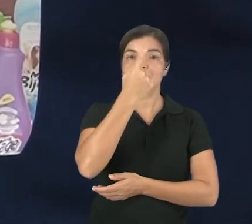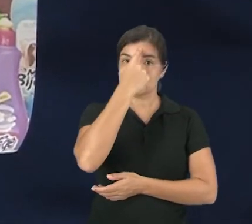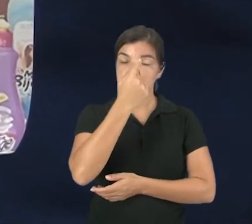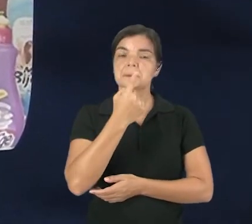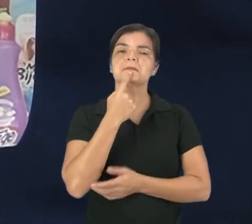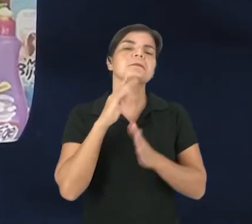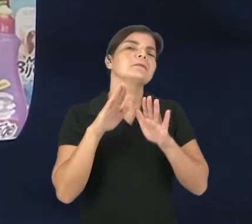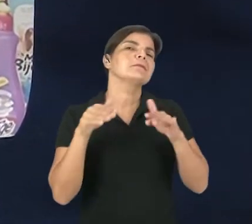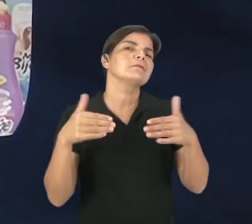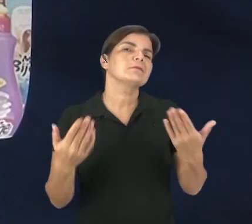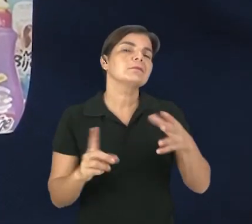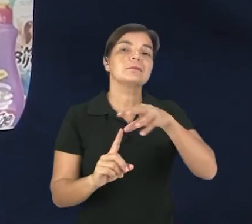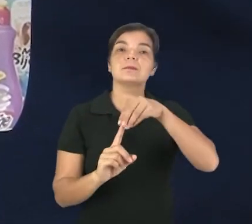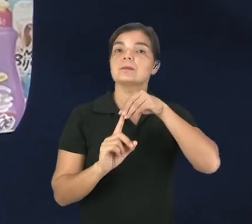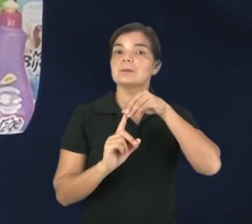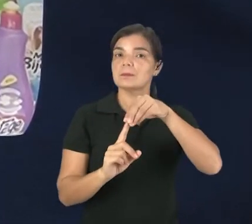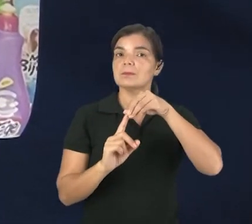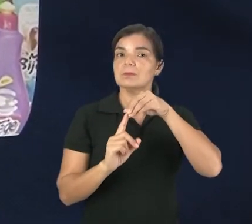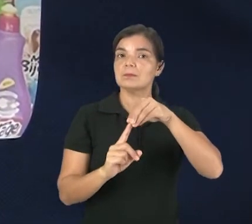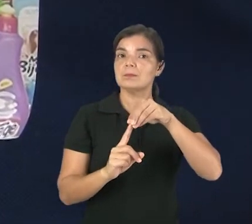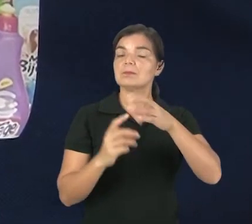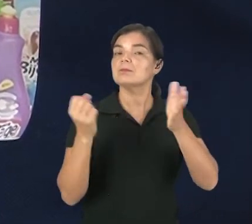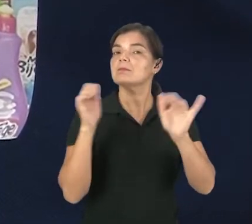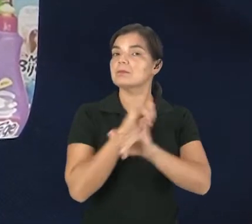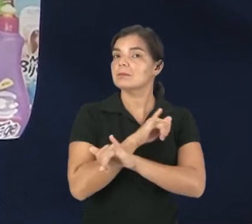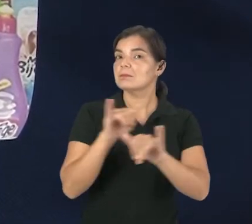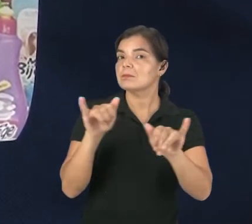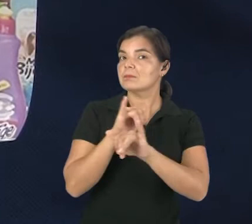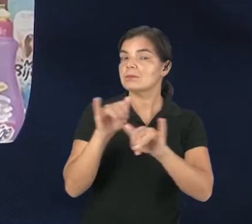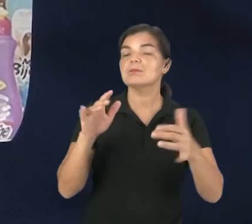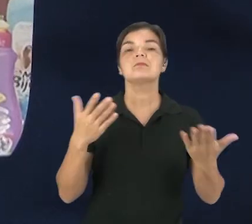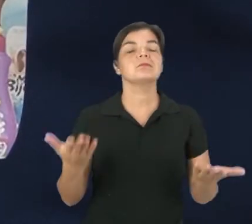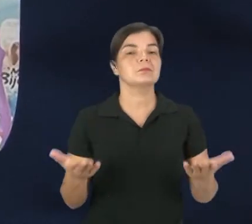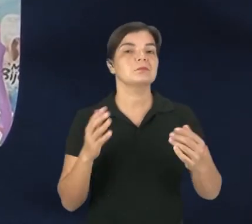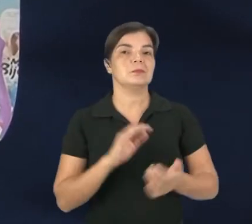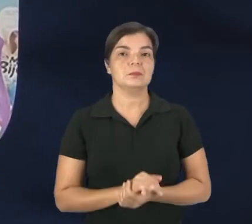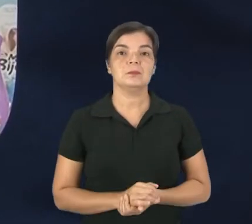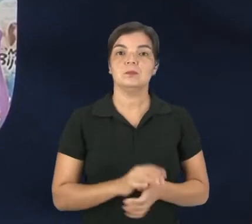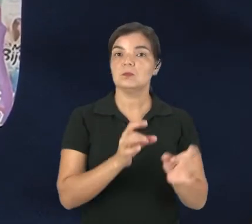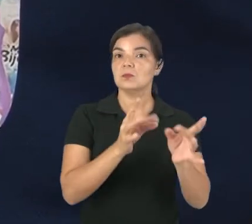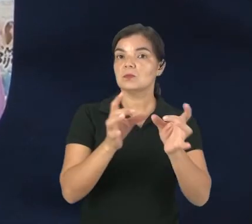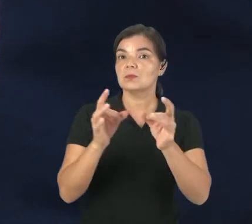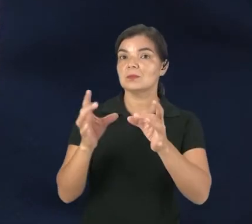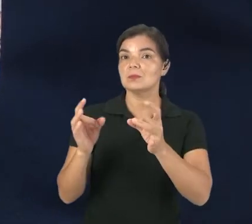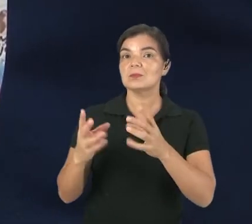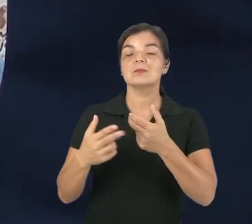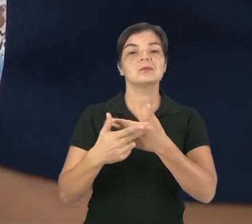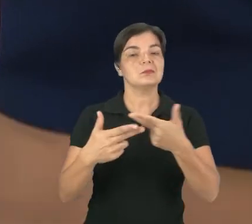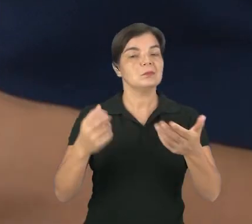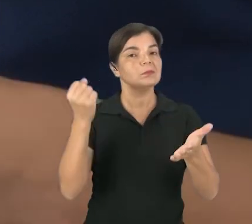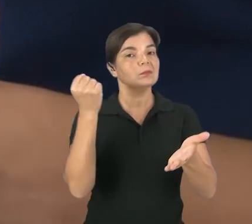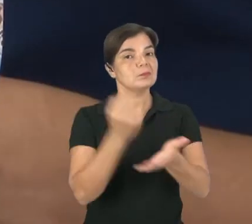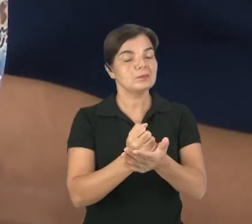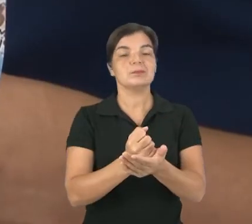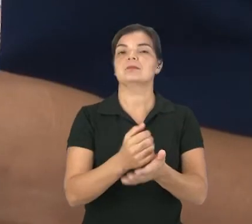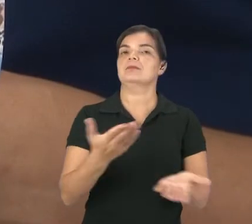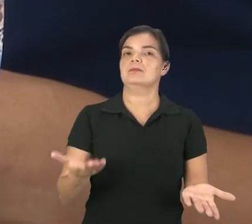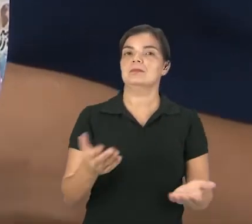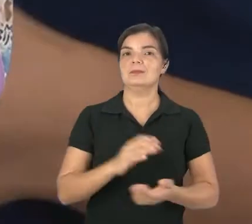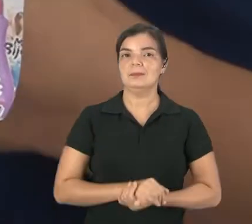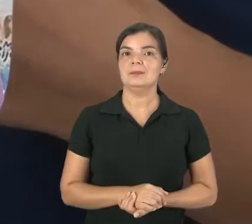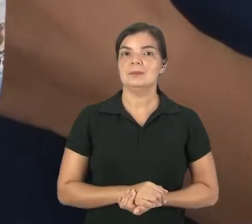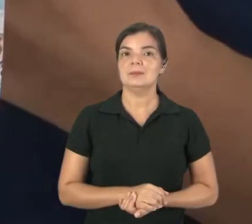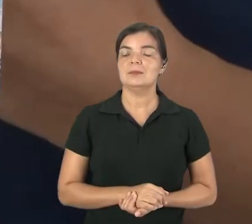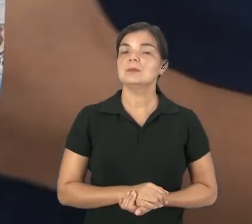imagem, qual é o objetivo dessa propaganda? O objetivo dela é vender produtos da marca Bombril. Muito